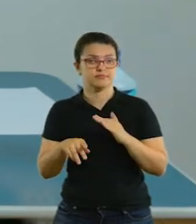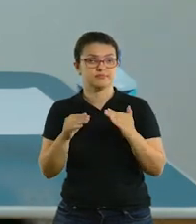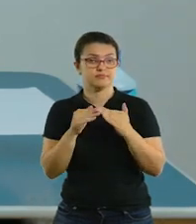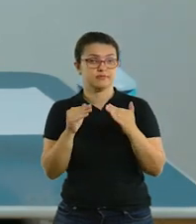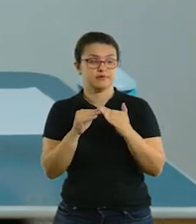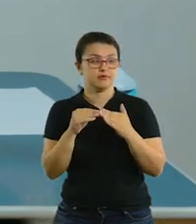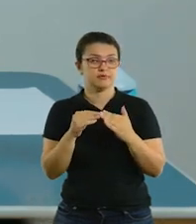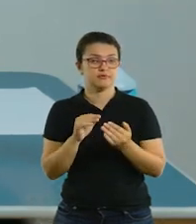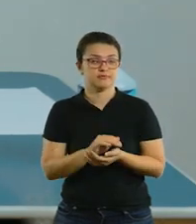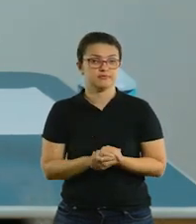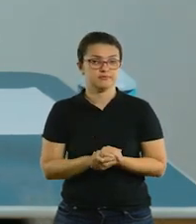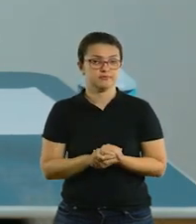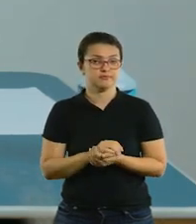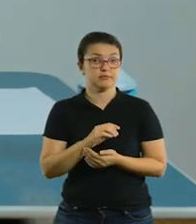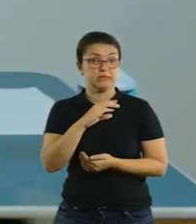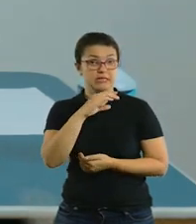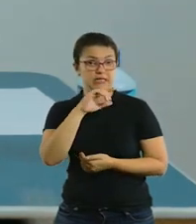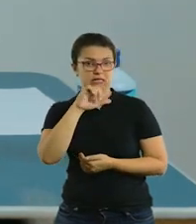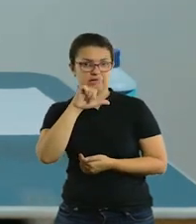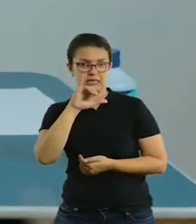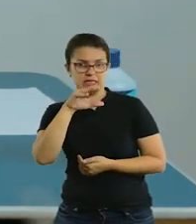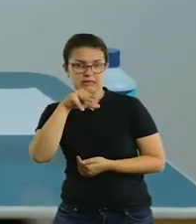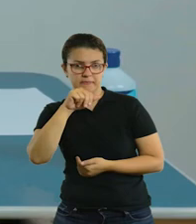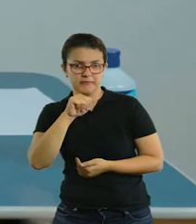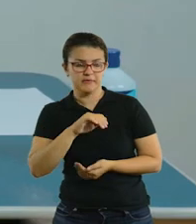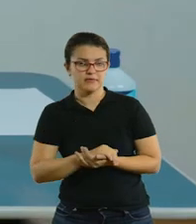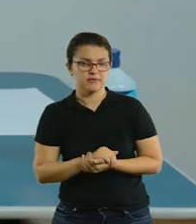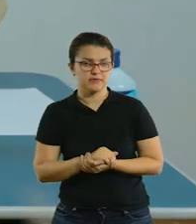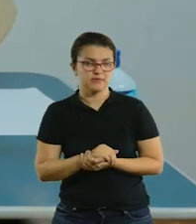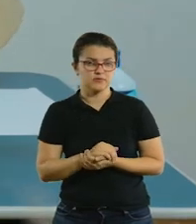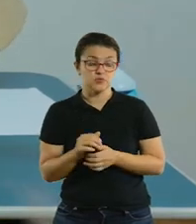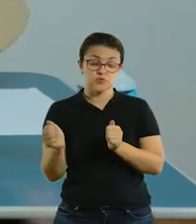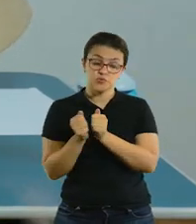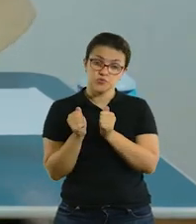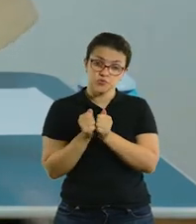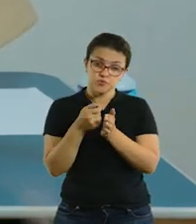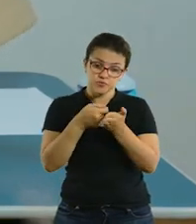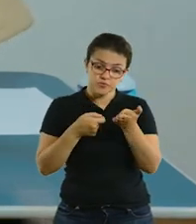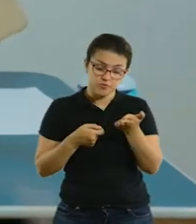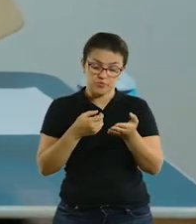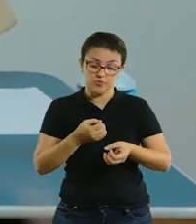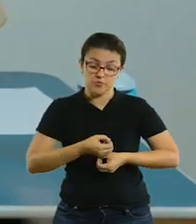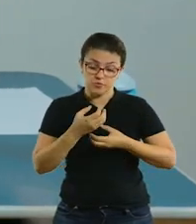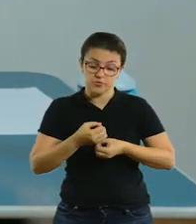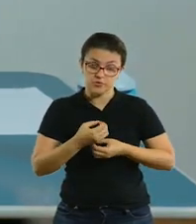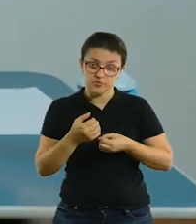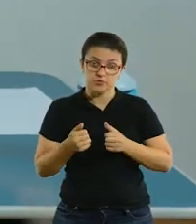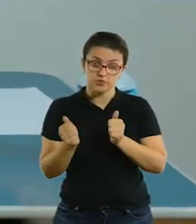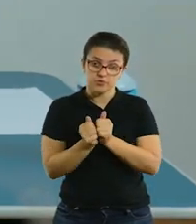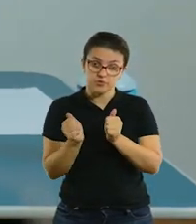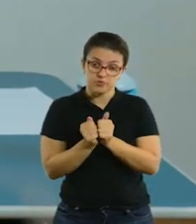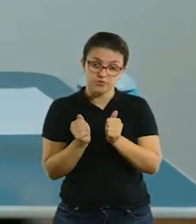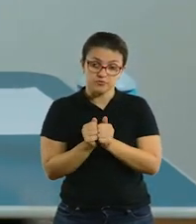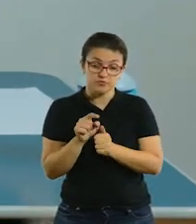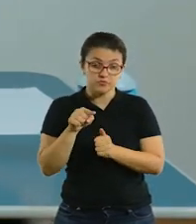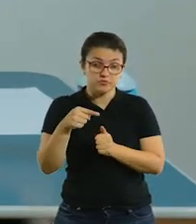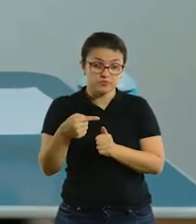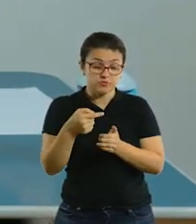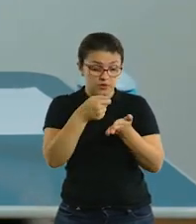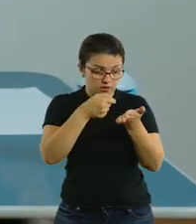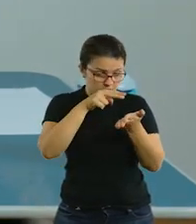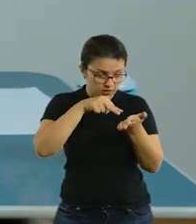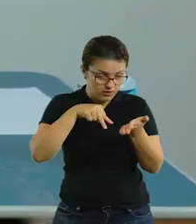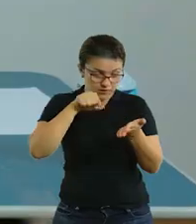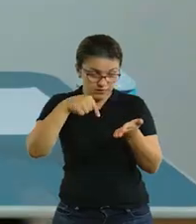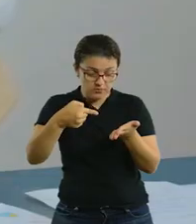fazer a leitura, tá? Do que tem aqui junto com o adulto. Vocês precisam pesquisar informações sobre o clima, tá? E depois, responder as questões que